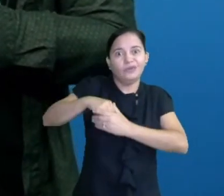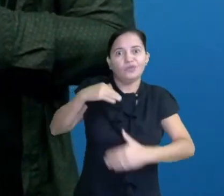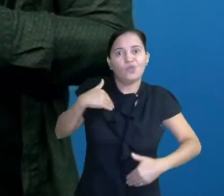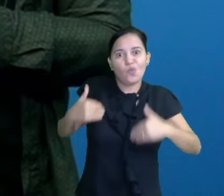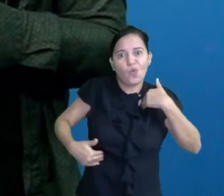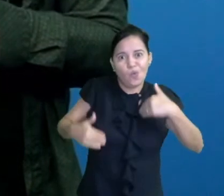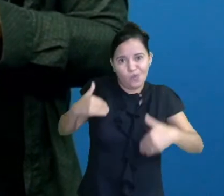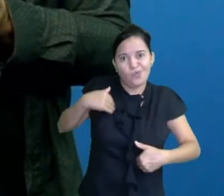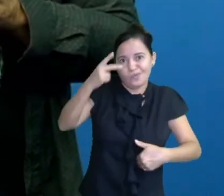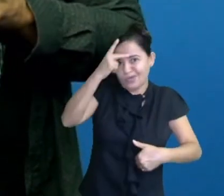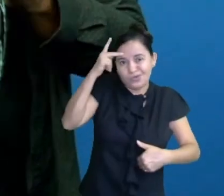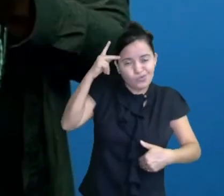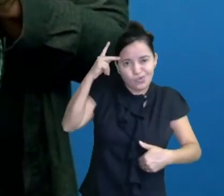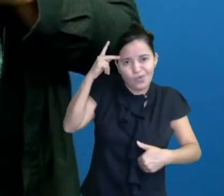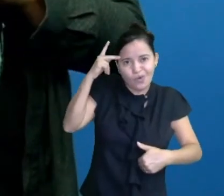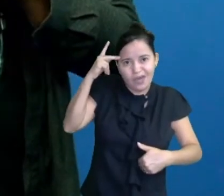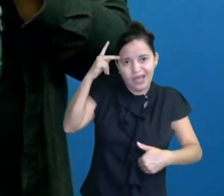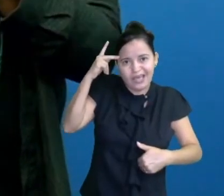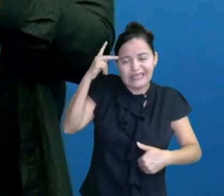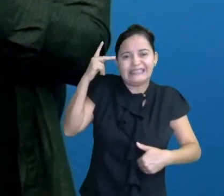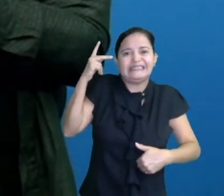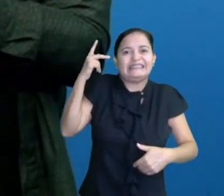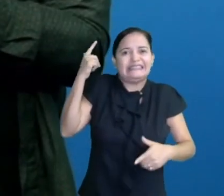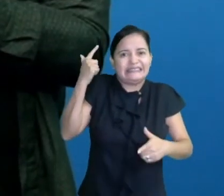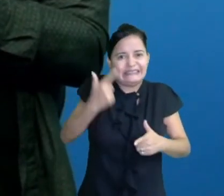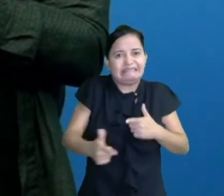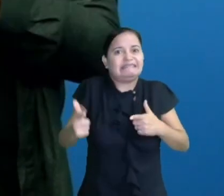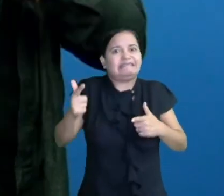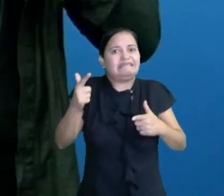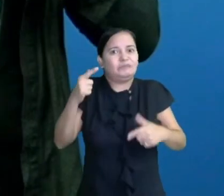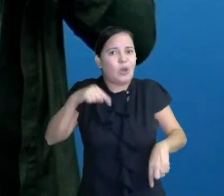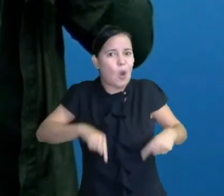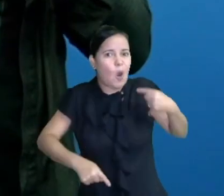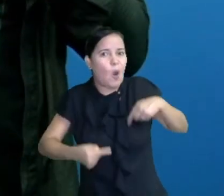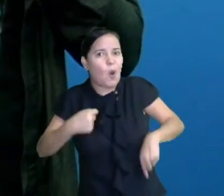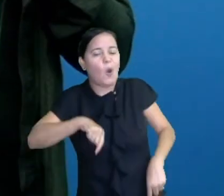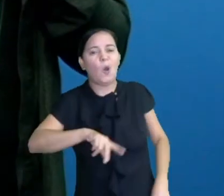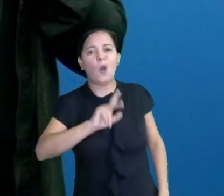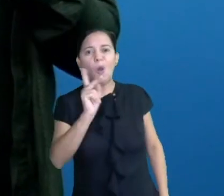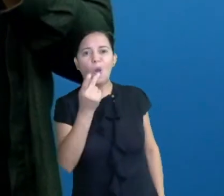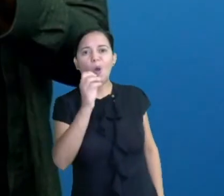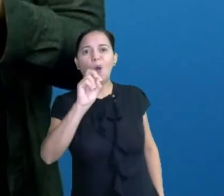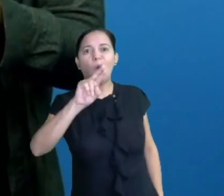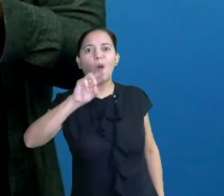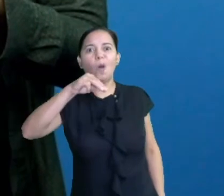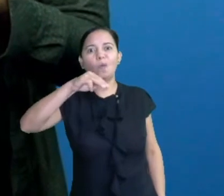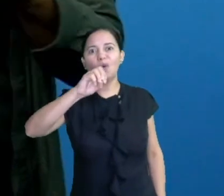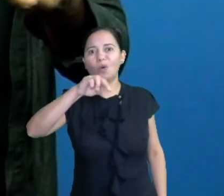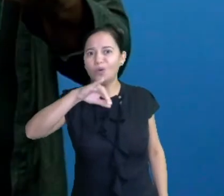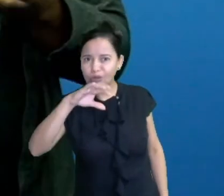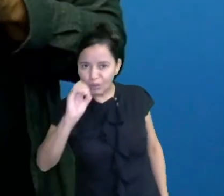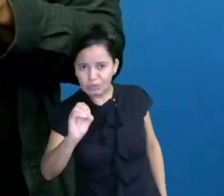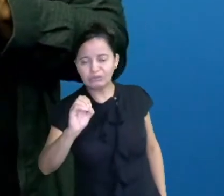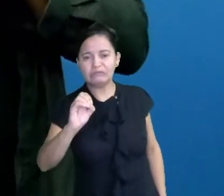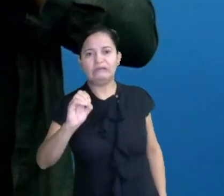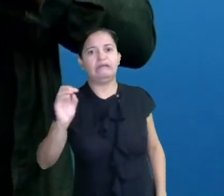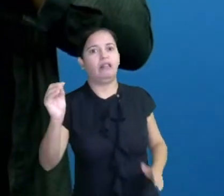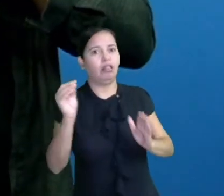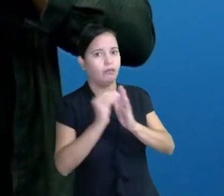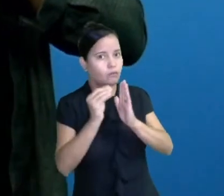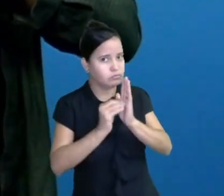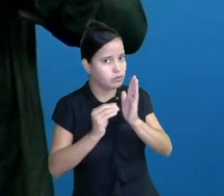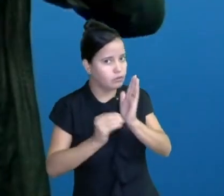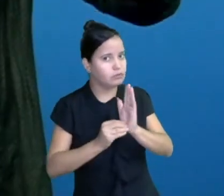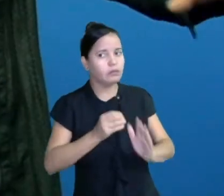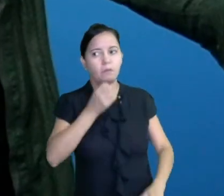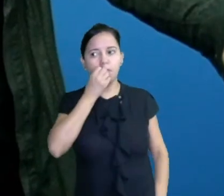as questões que envolvem os hormônios, as questões endócrinas, né? Então, veja como é relevante esse conteúdo, como esse